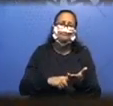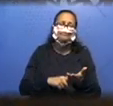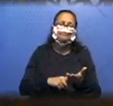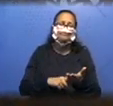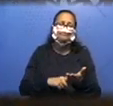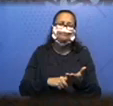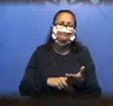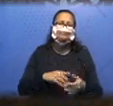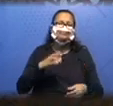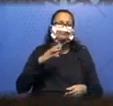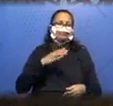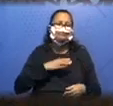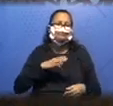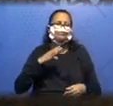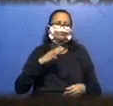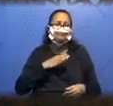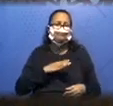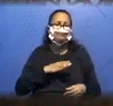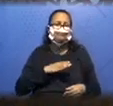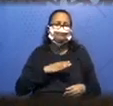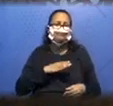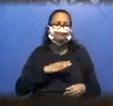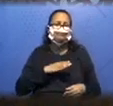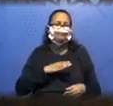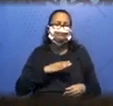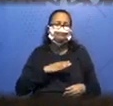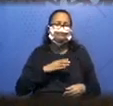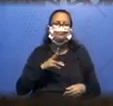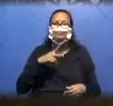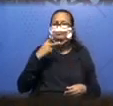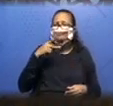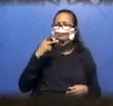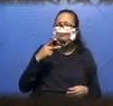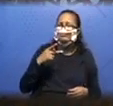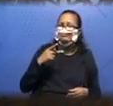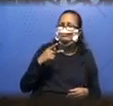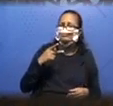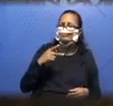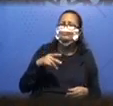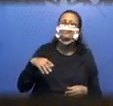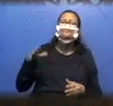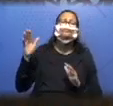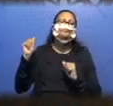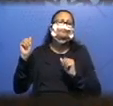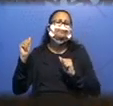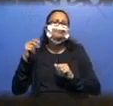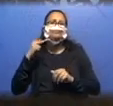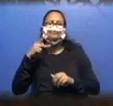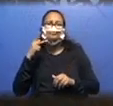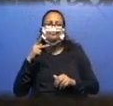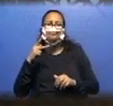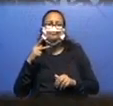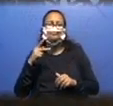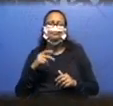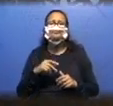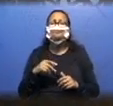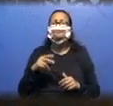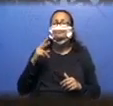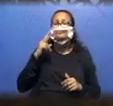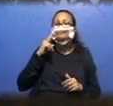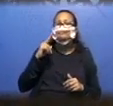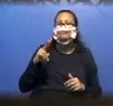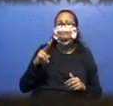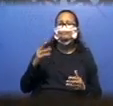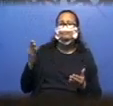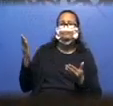acordo, Portugal ofereceu uma proposta e a Espanha ofereceu outra. Olha a